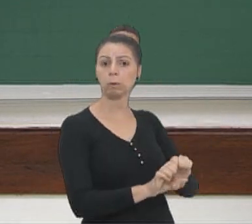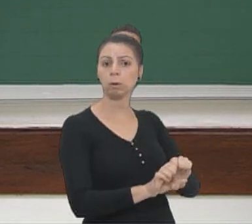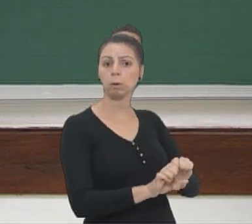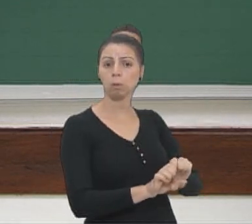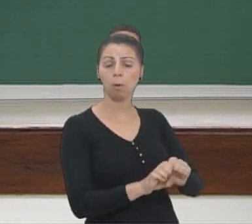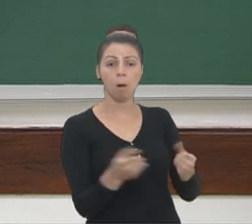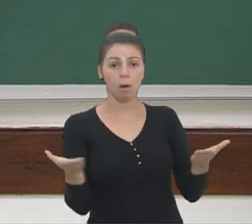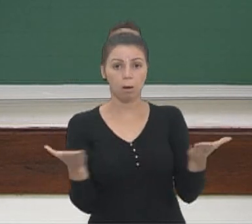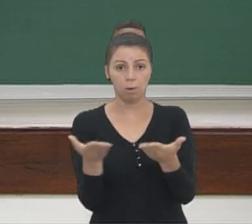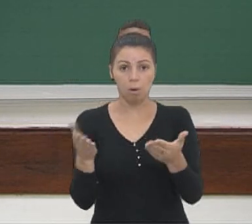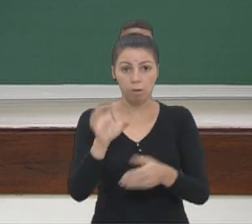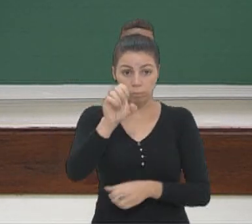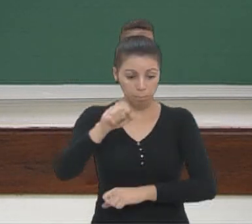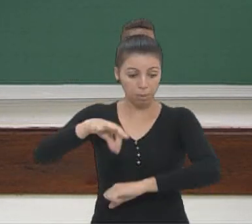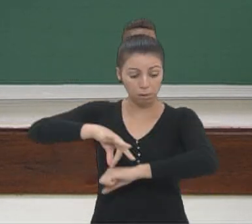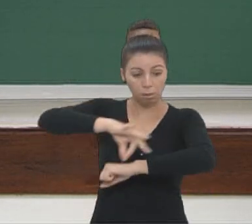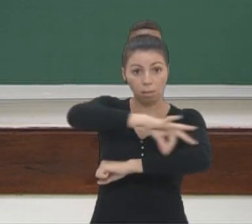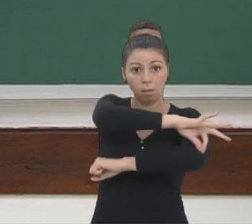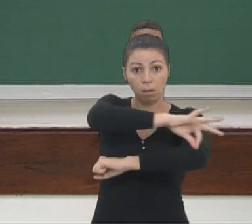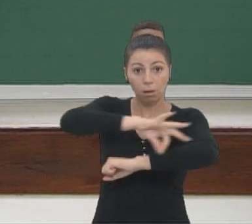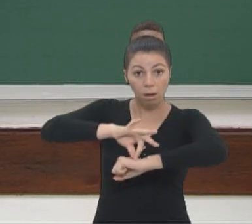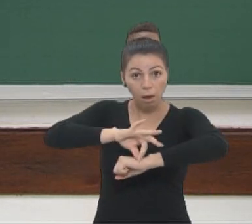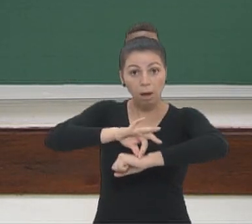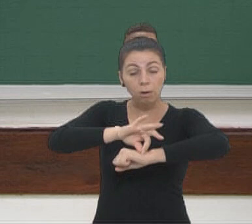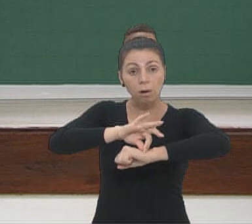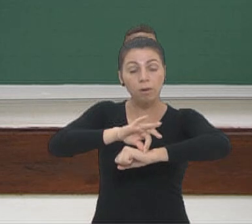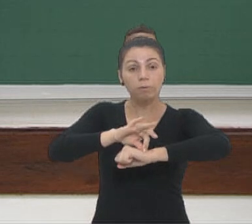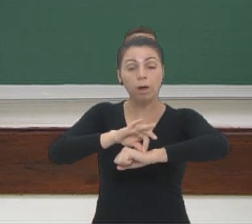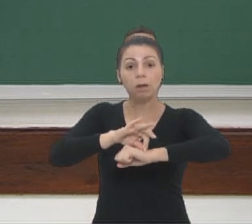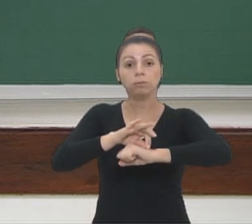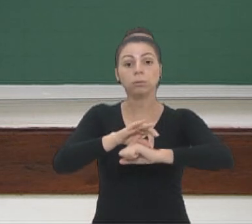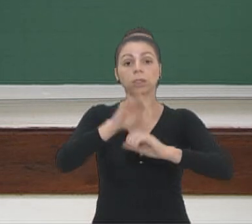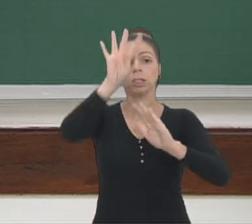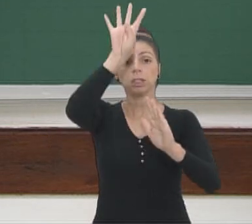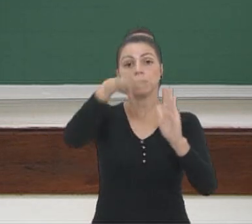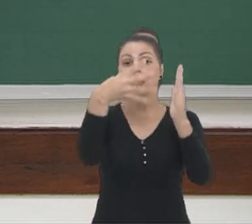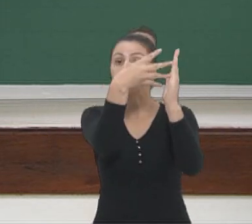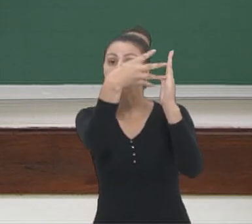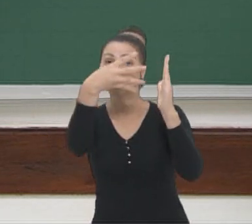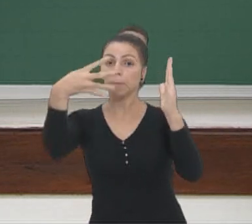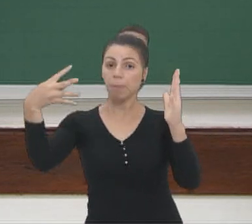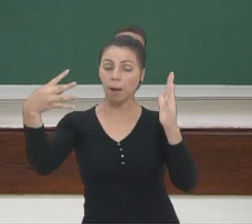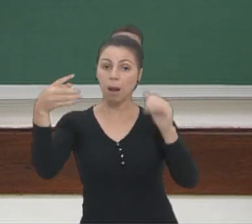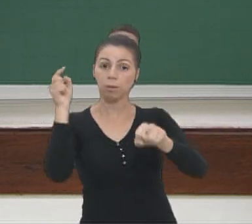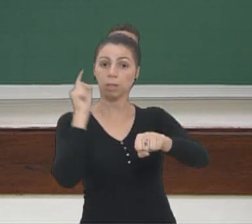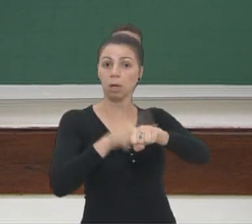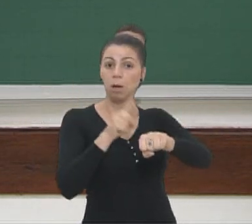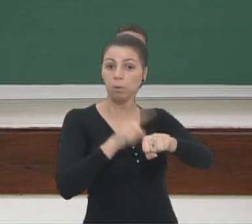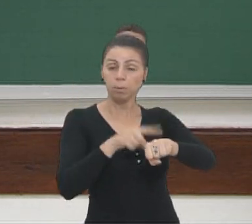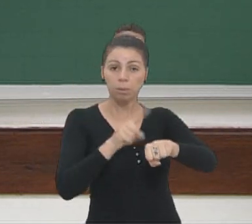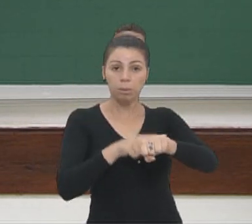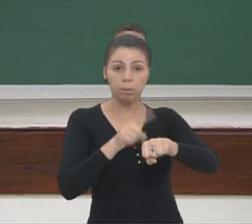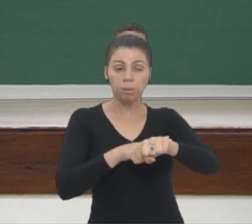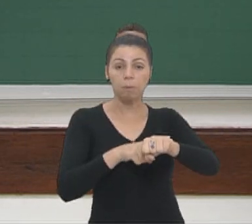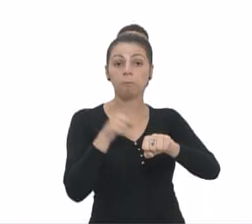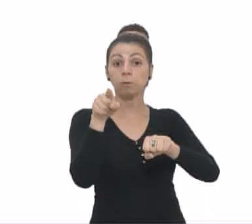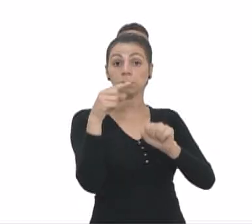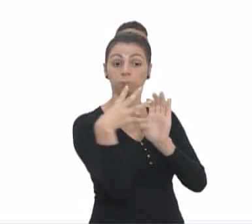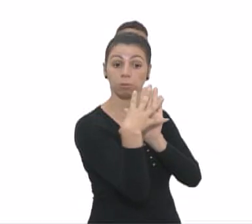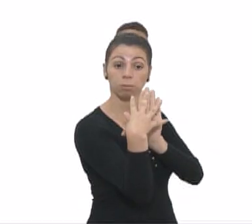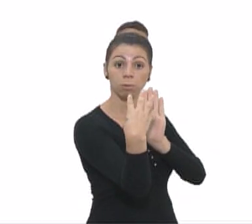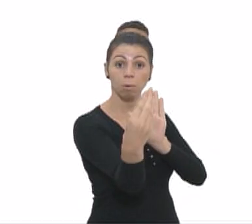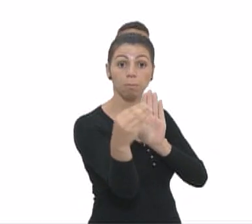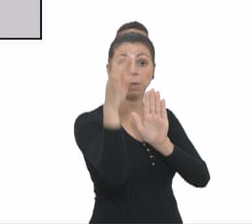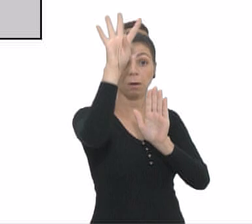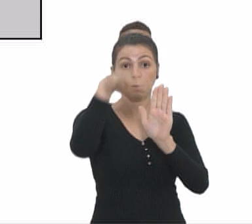sua régua e vai fazer uma tabelinha, tá? Vou te dar um tempo para isso, vou colocar aqui para você na tela. Você vai copiar essa